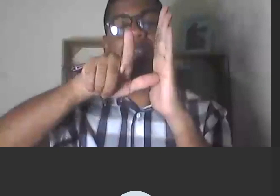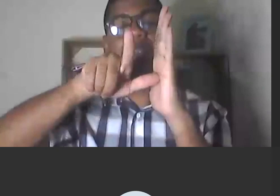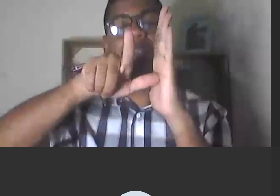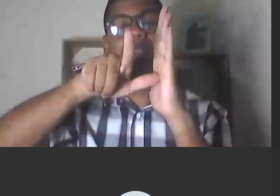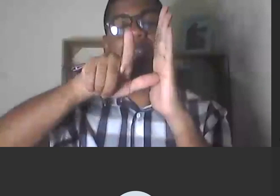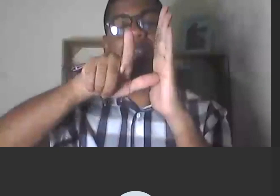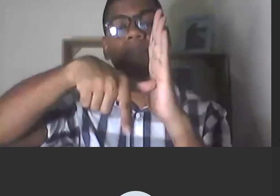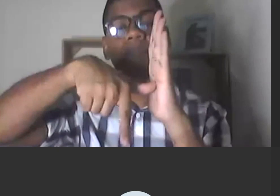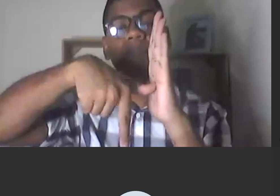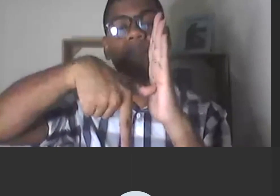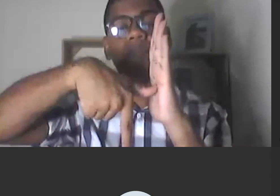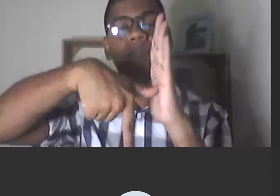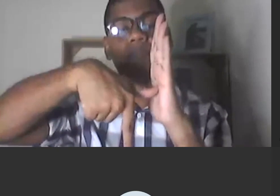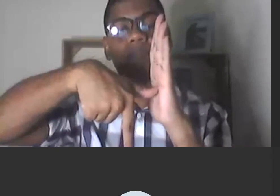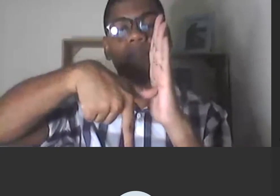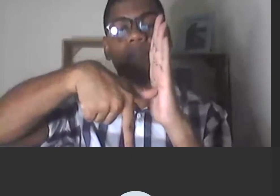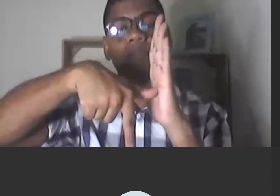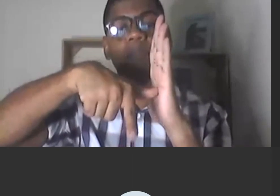Atrasar.